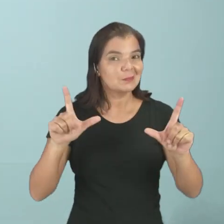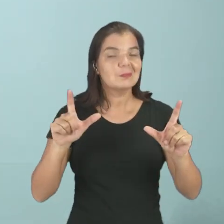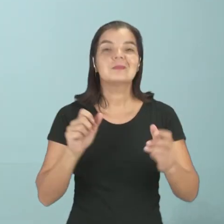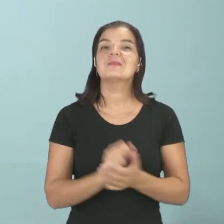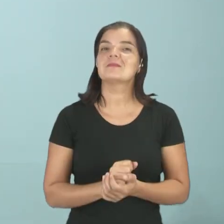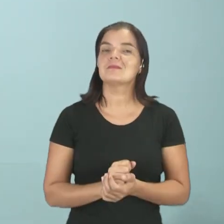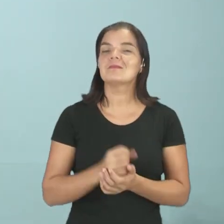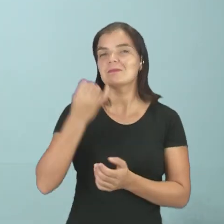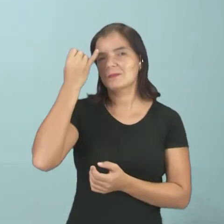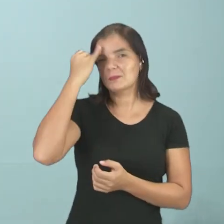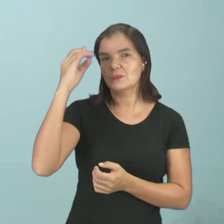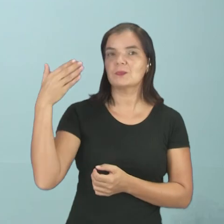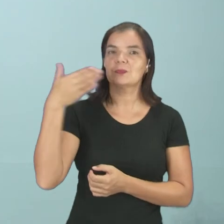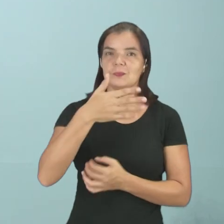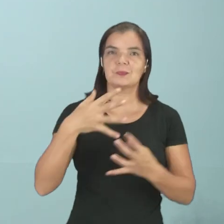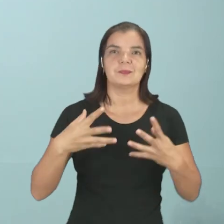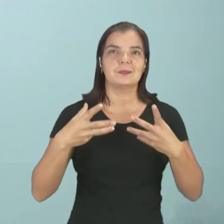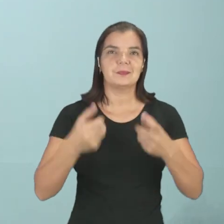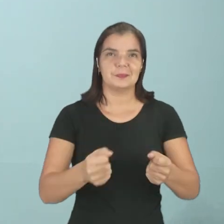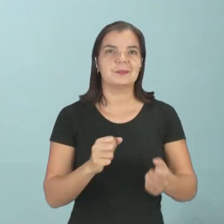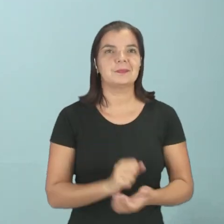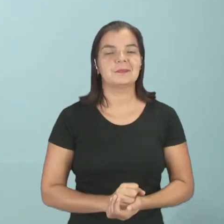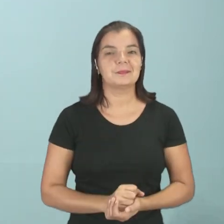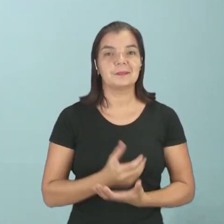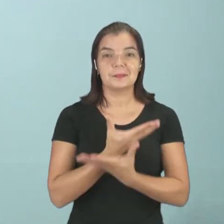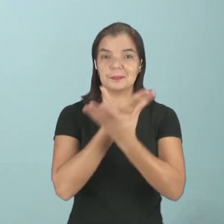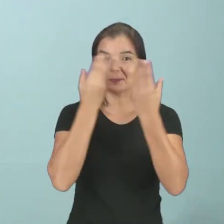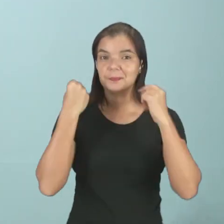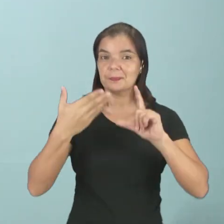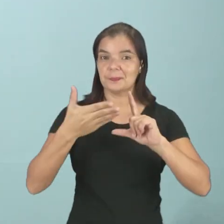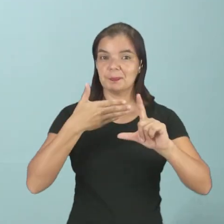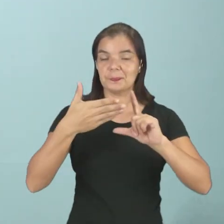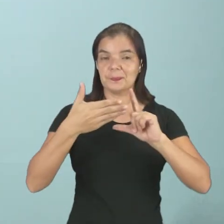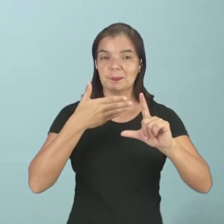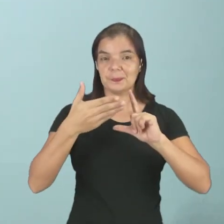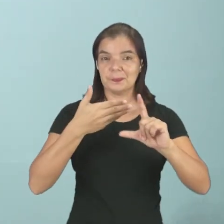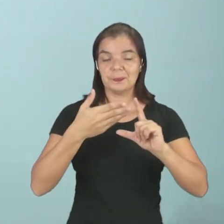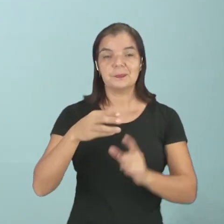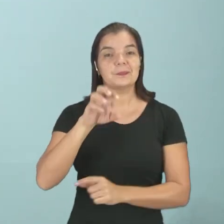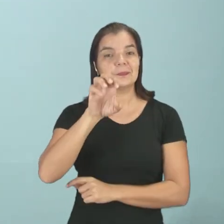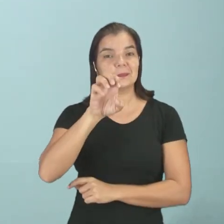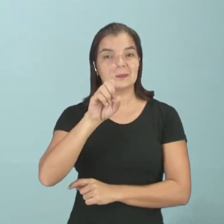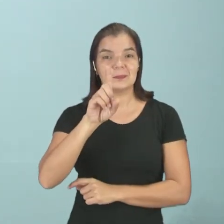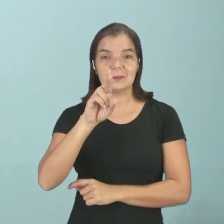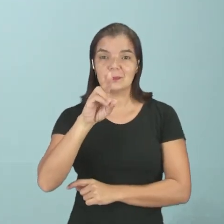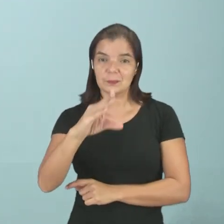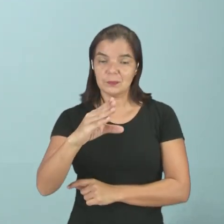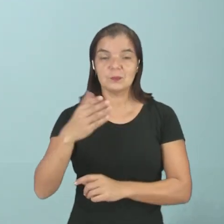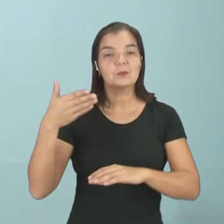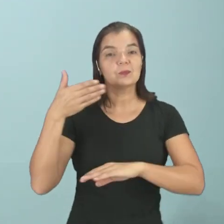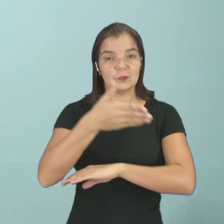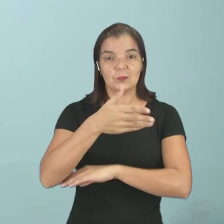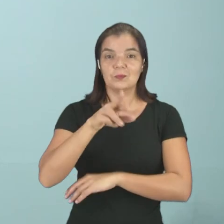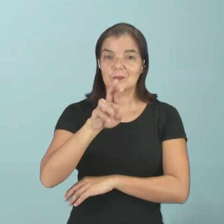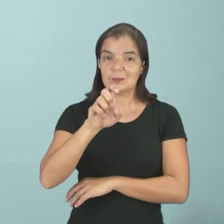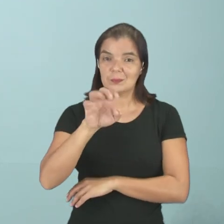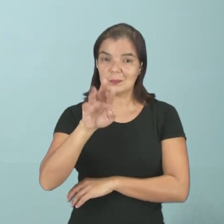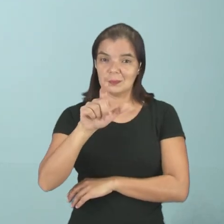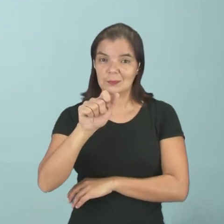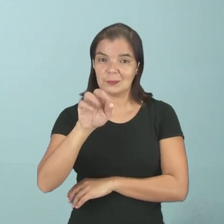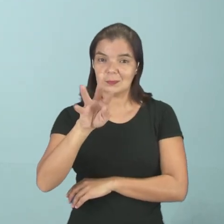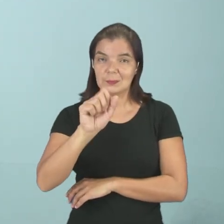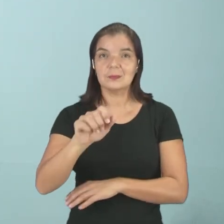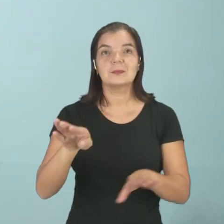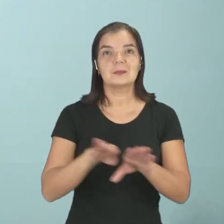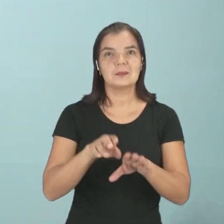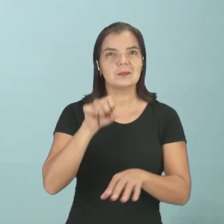você essa ideia de frequência absoluta. Não deixe de assistir às próximas aulas sobre frequência relativa, ok?